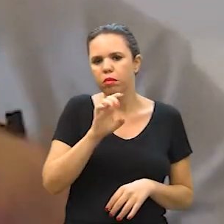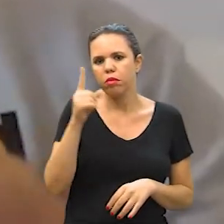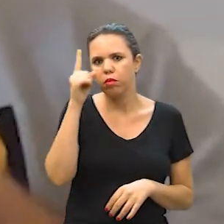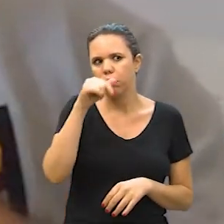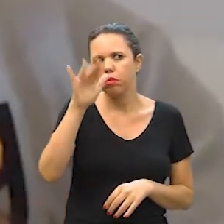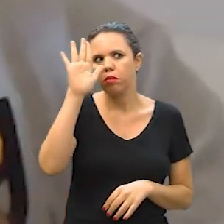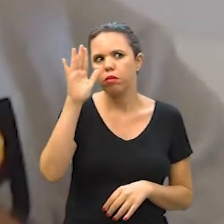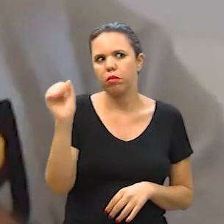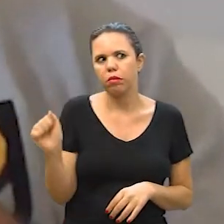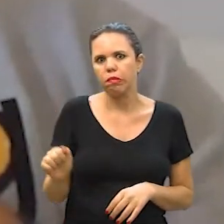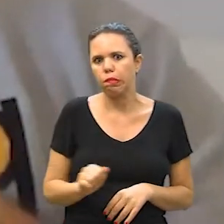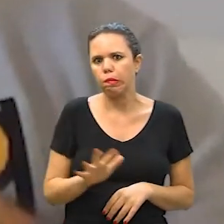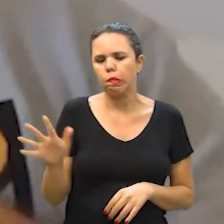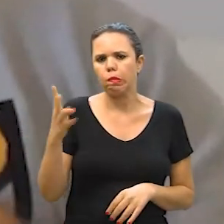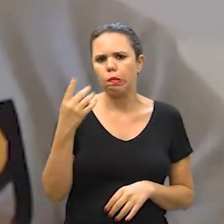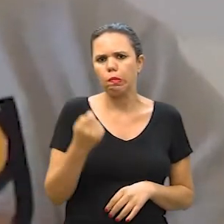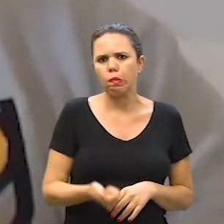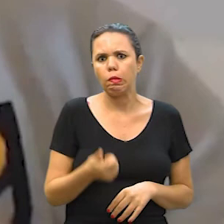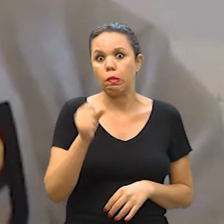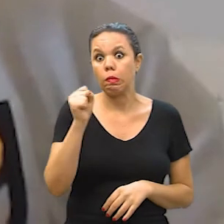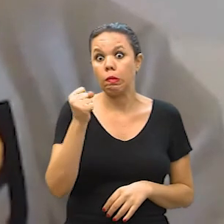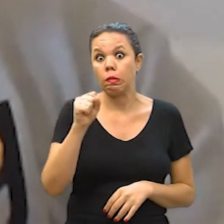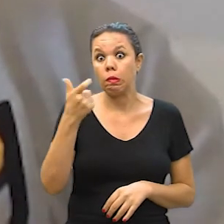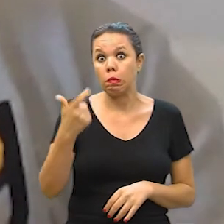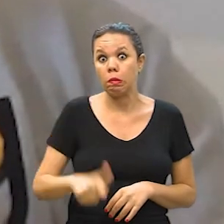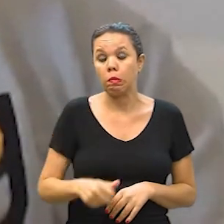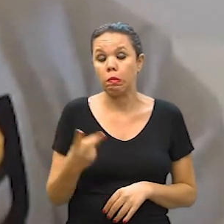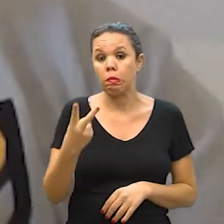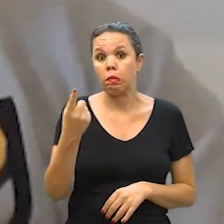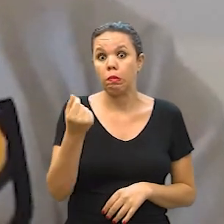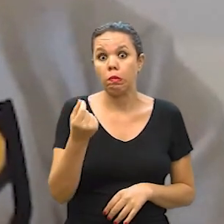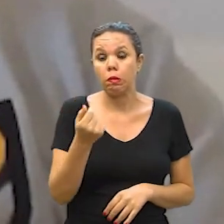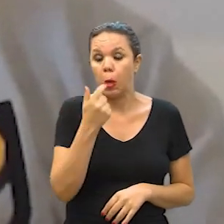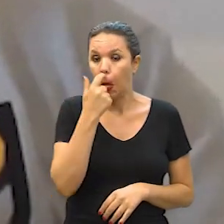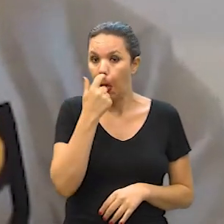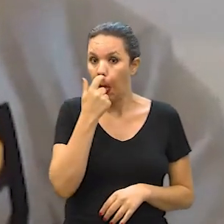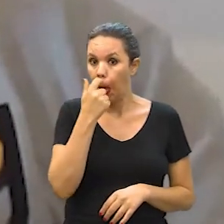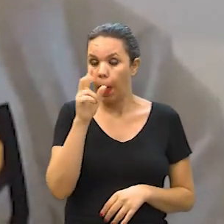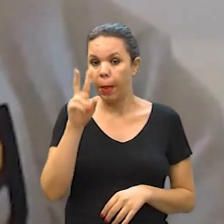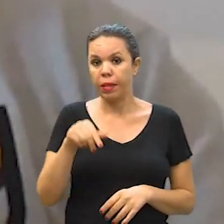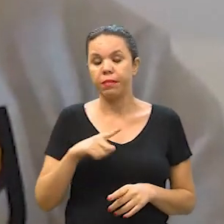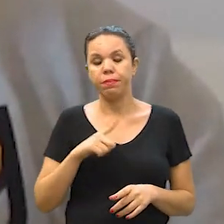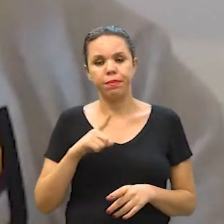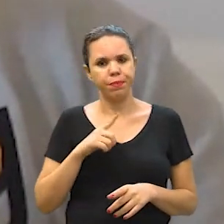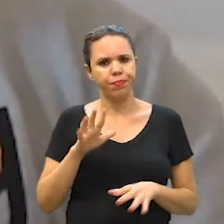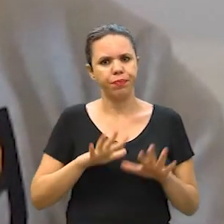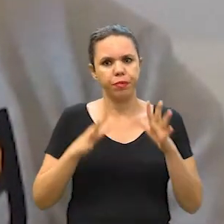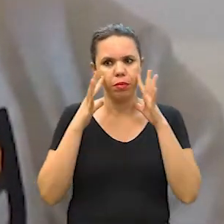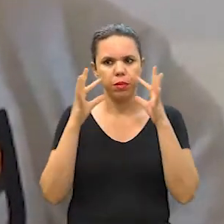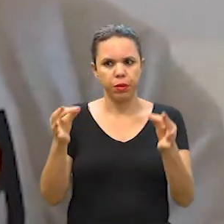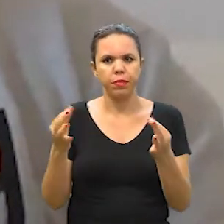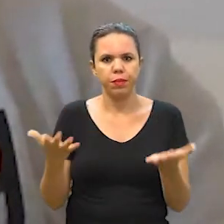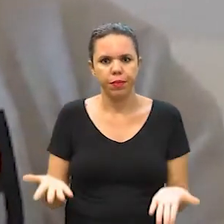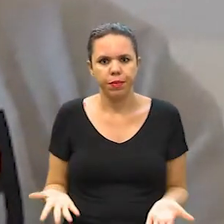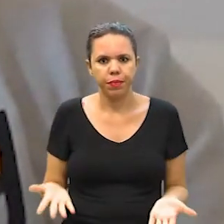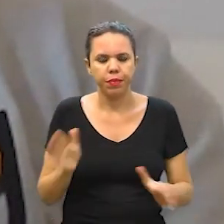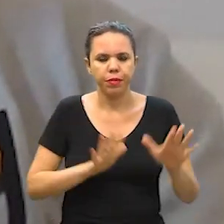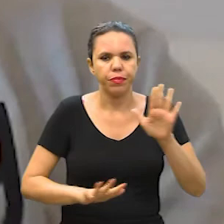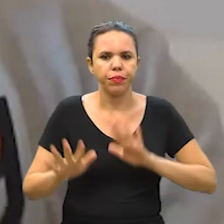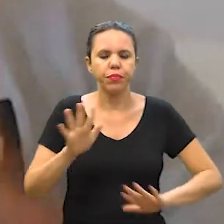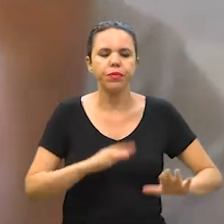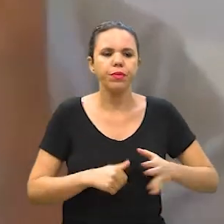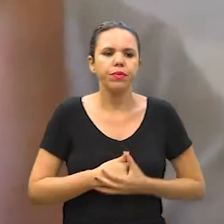difícil ainda. São quase 8 vezes. Então, tudo isso a gente tem que ter muita atenção, muito